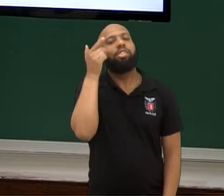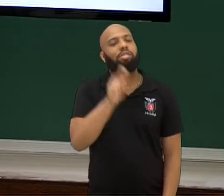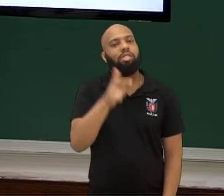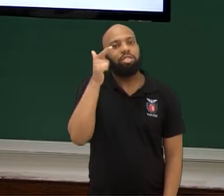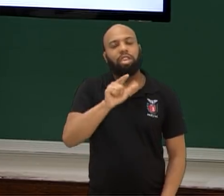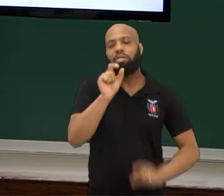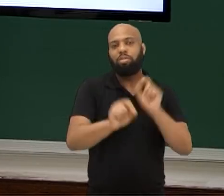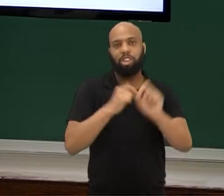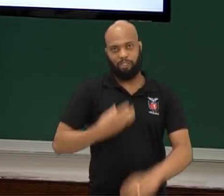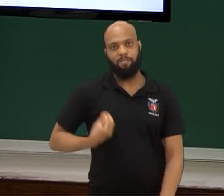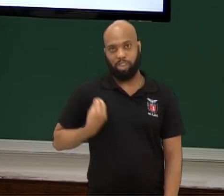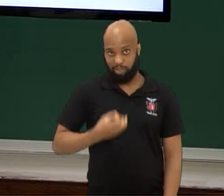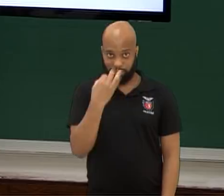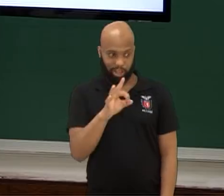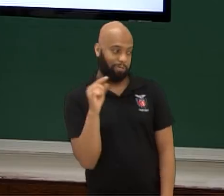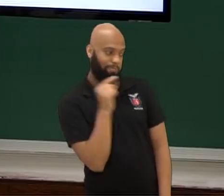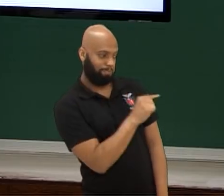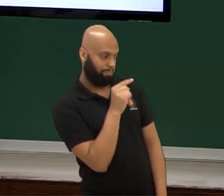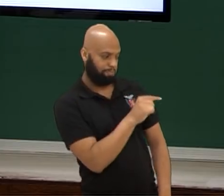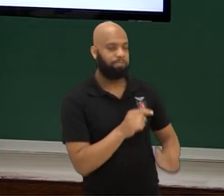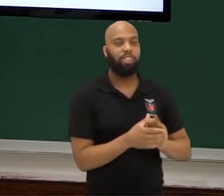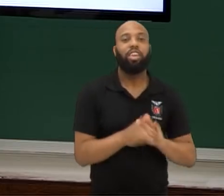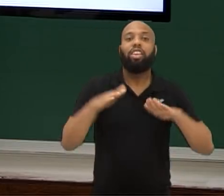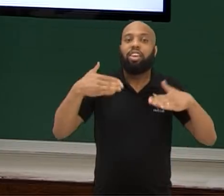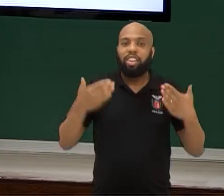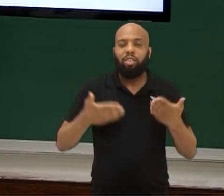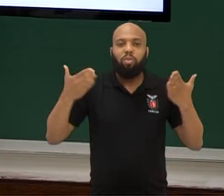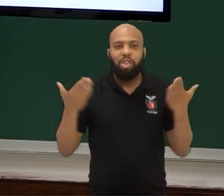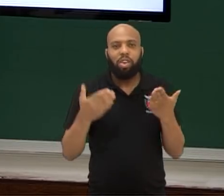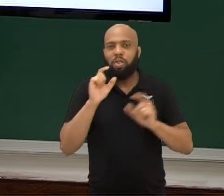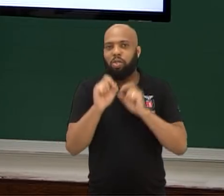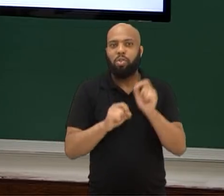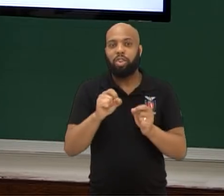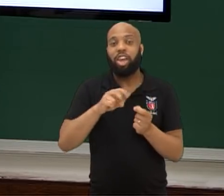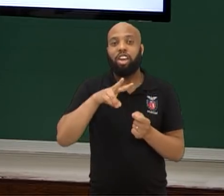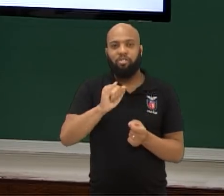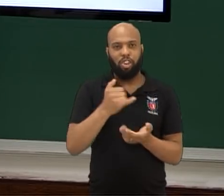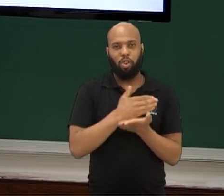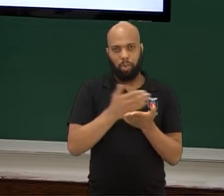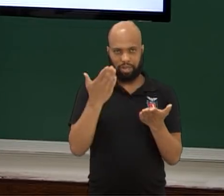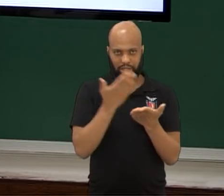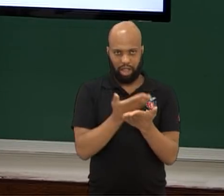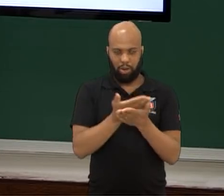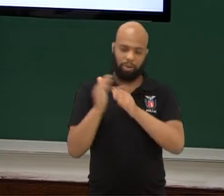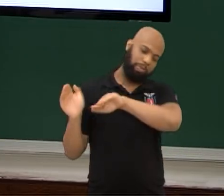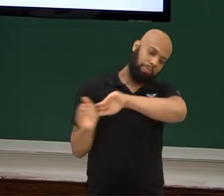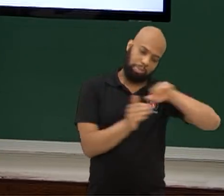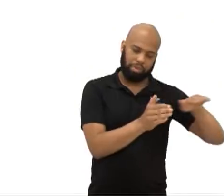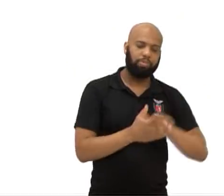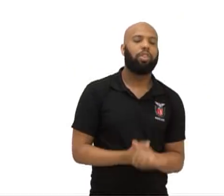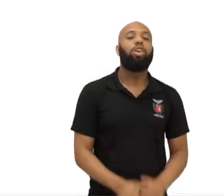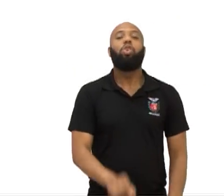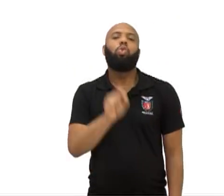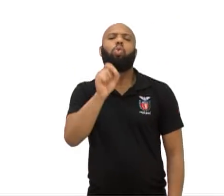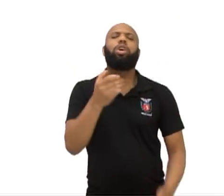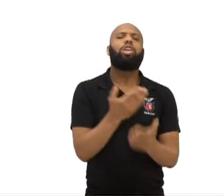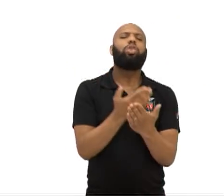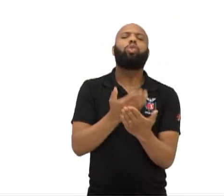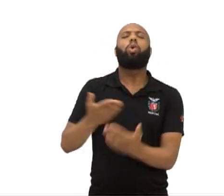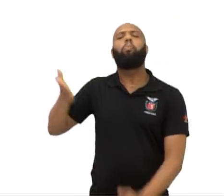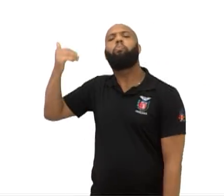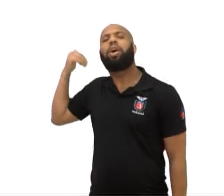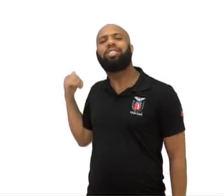obtermos presença, beleza? Então, vamos dar início à nossa aula. O que nós estudamos na